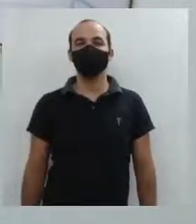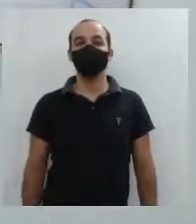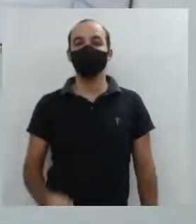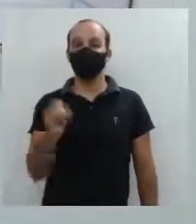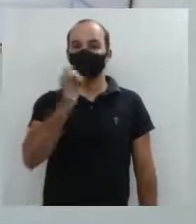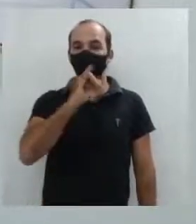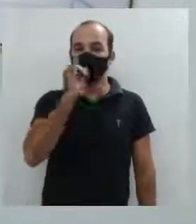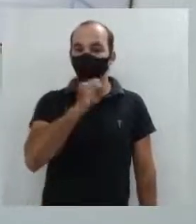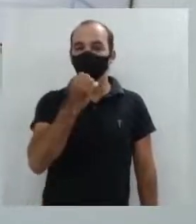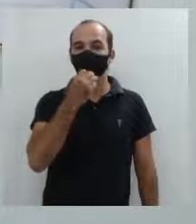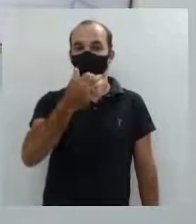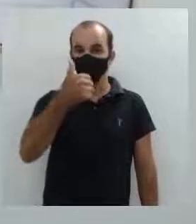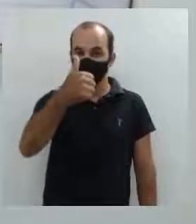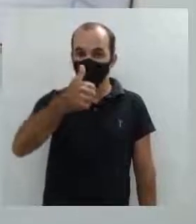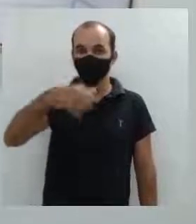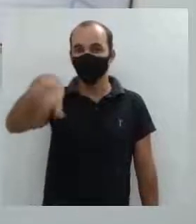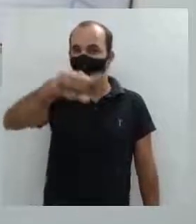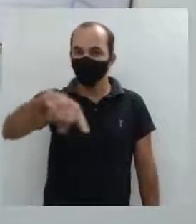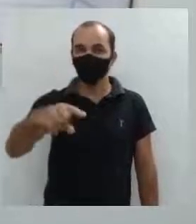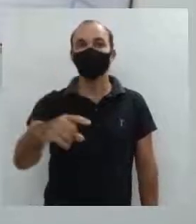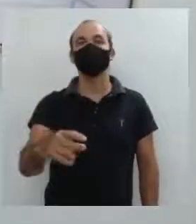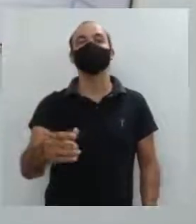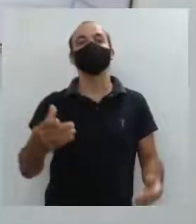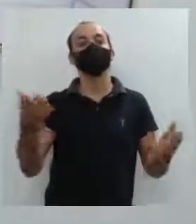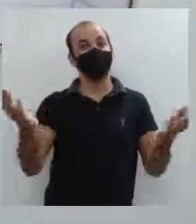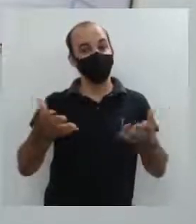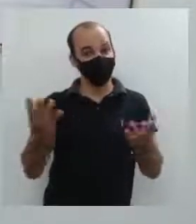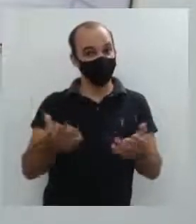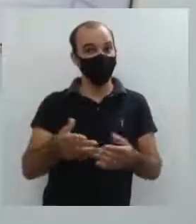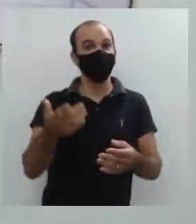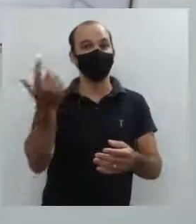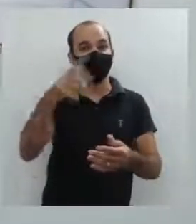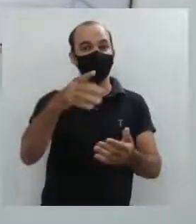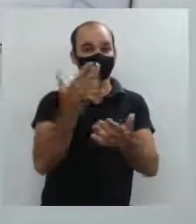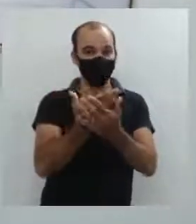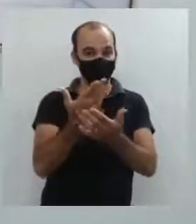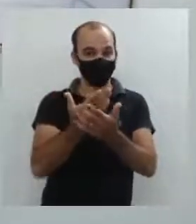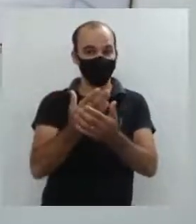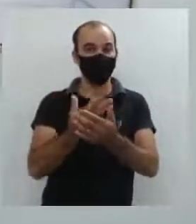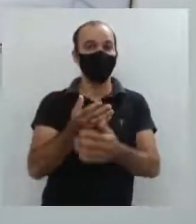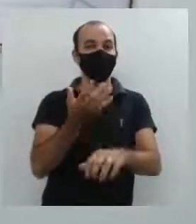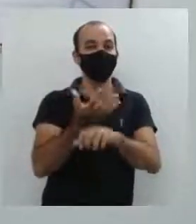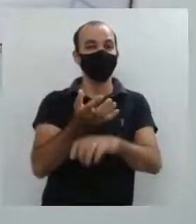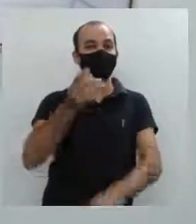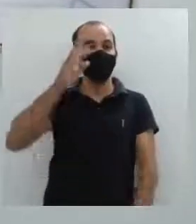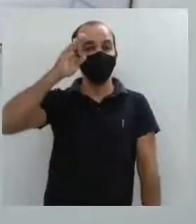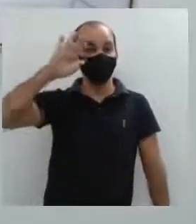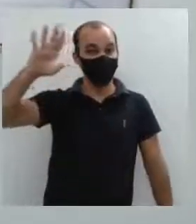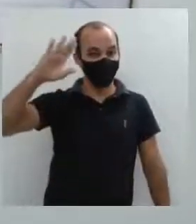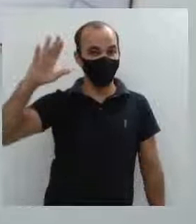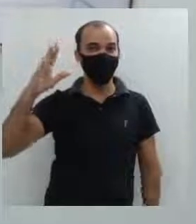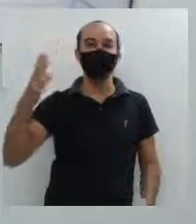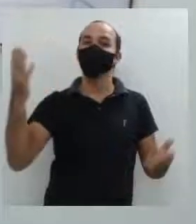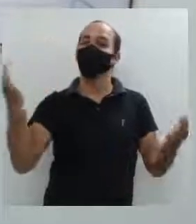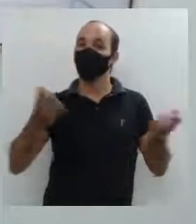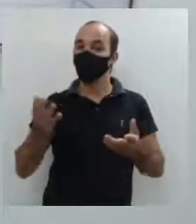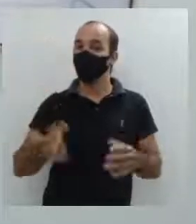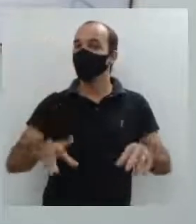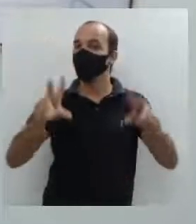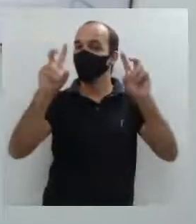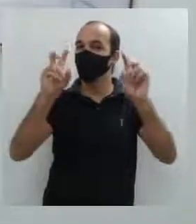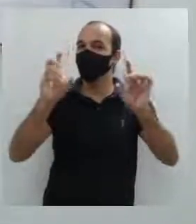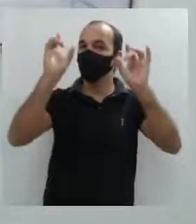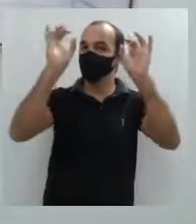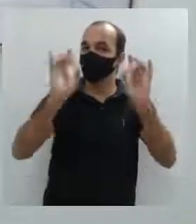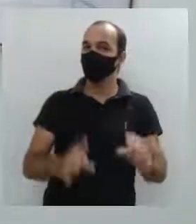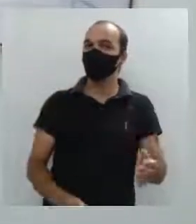Olá, amigos, tudo bom? Estamos de volta para mais uma aula de filosofia e nessa semana com um tema bem especial.